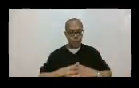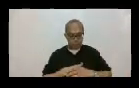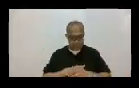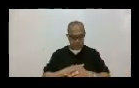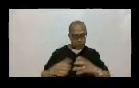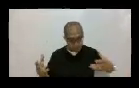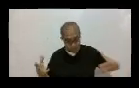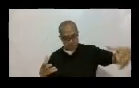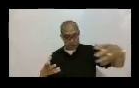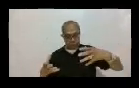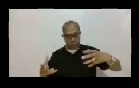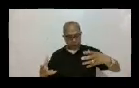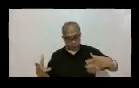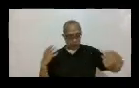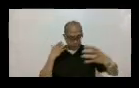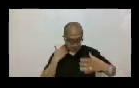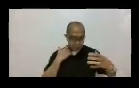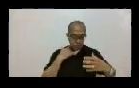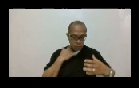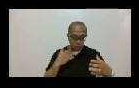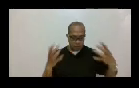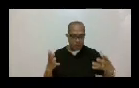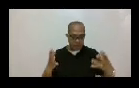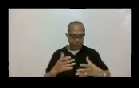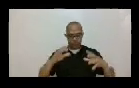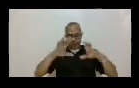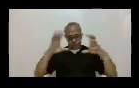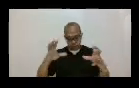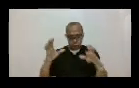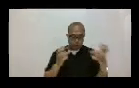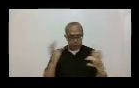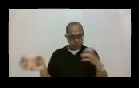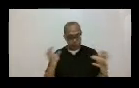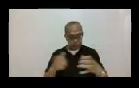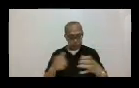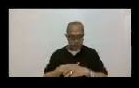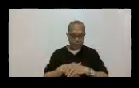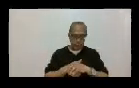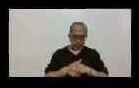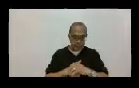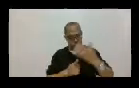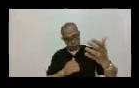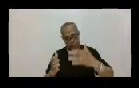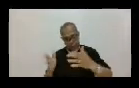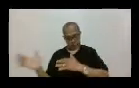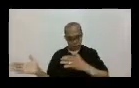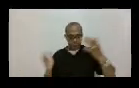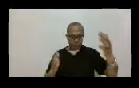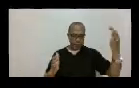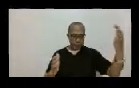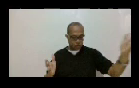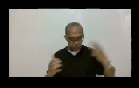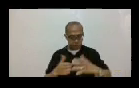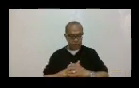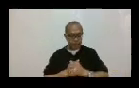estes aspectos humanos que envolvem a população o homem e quando a gente diz homem nós estamos falando homem me dera